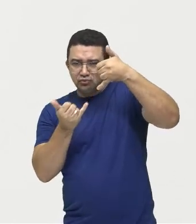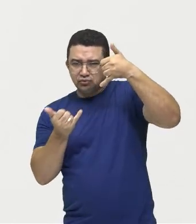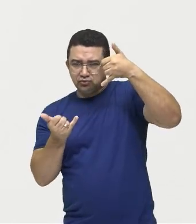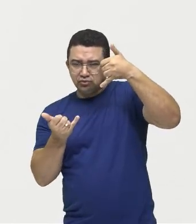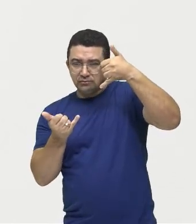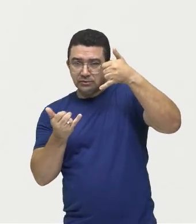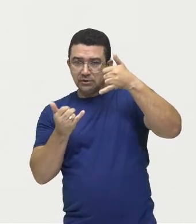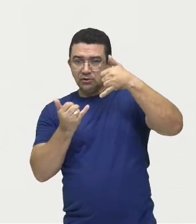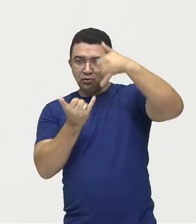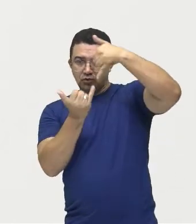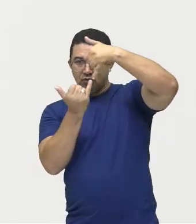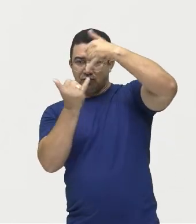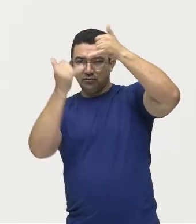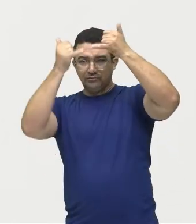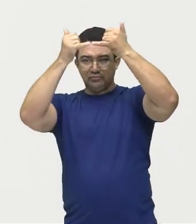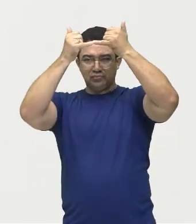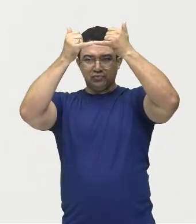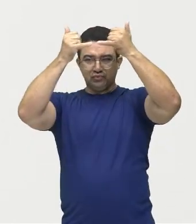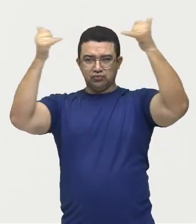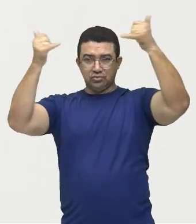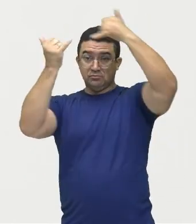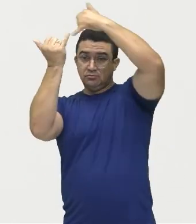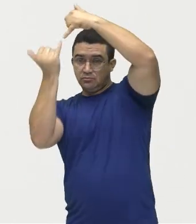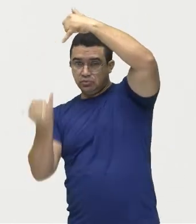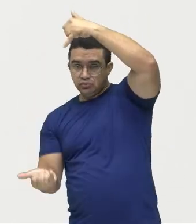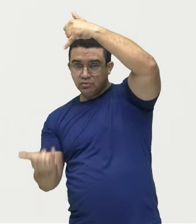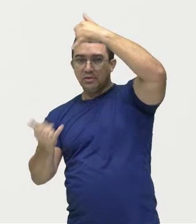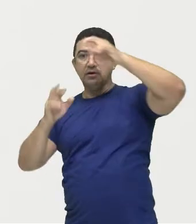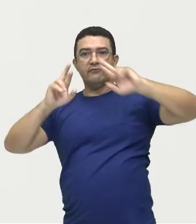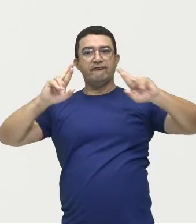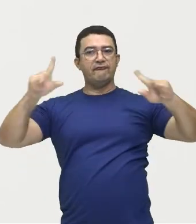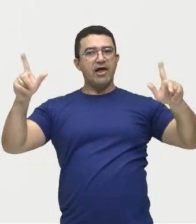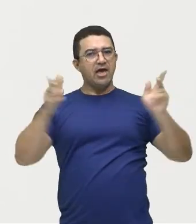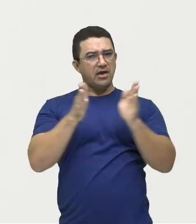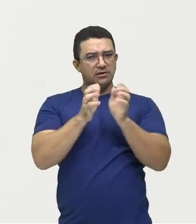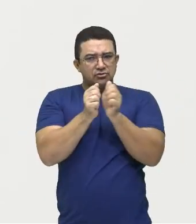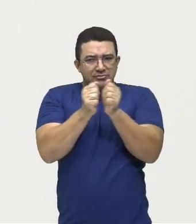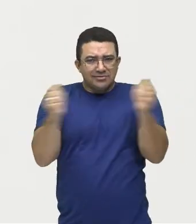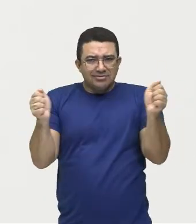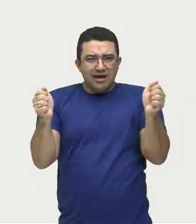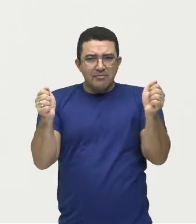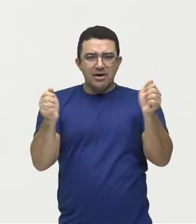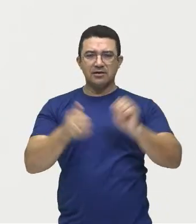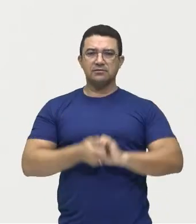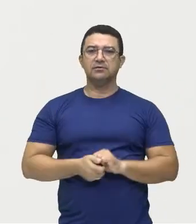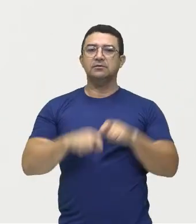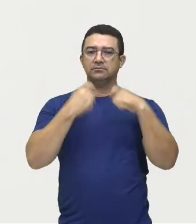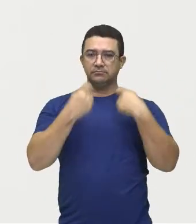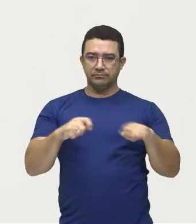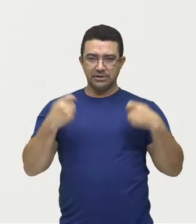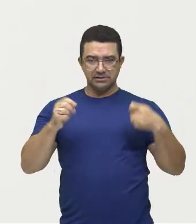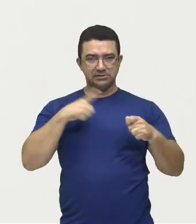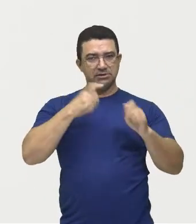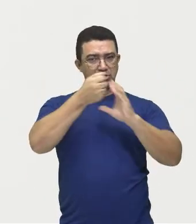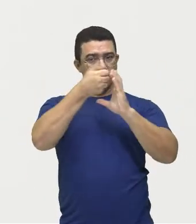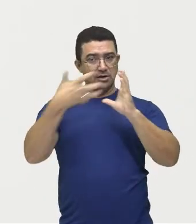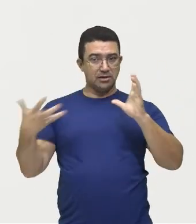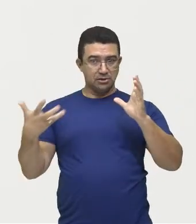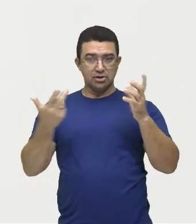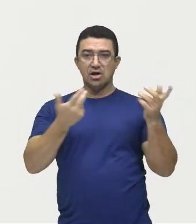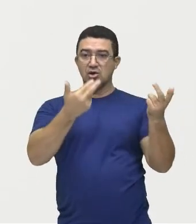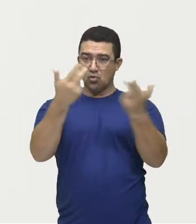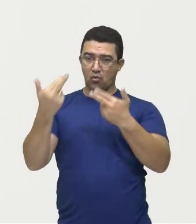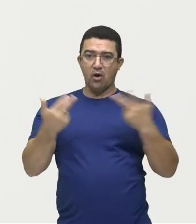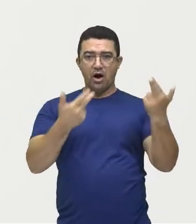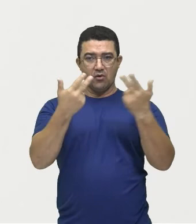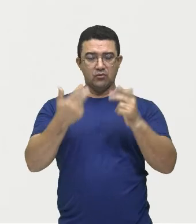exemplo, a esse outro lado. Então, para ser polígonos regulares, eles precisam ter essas características, tá bom?